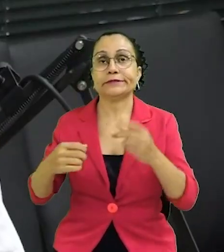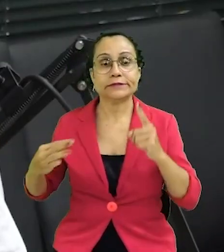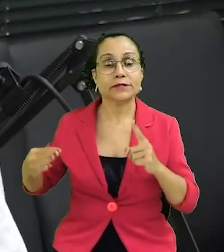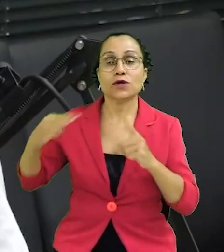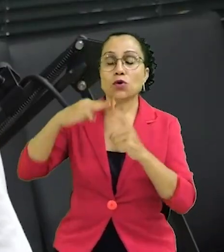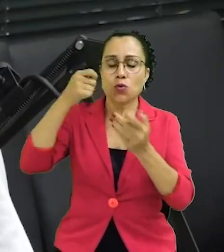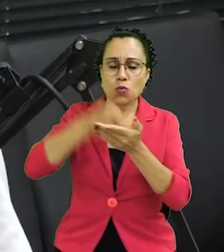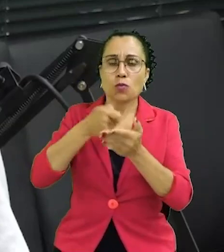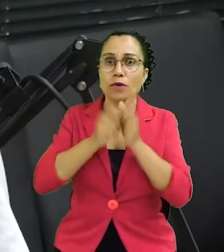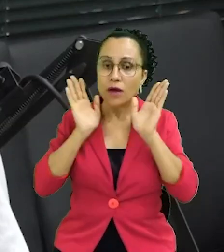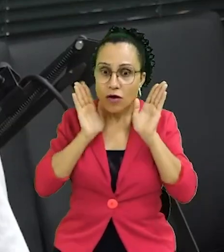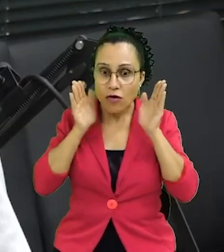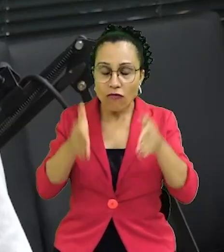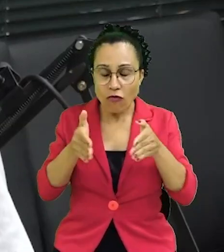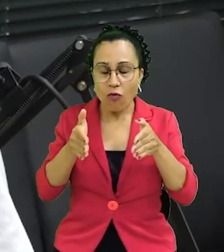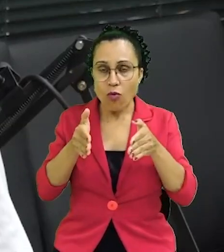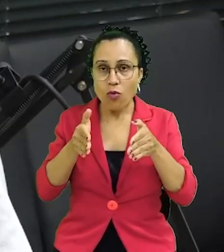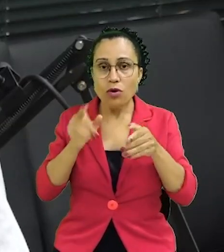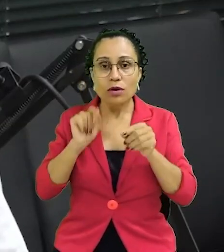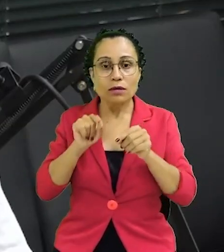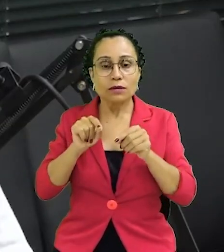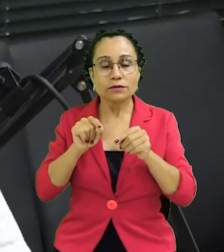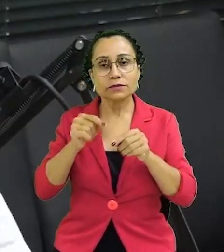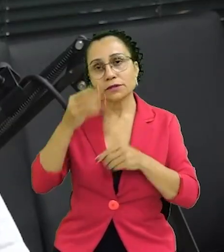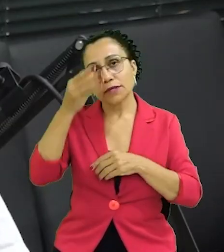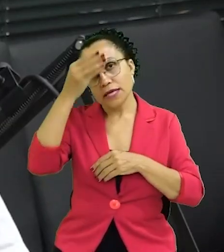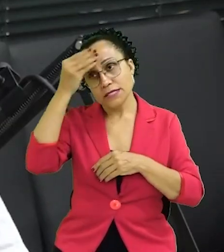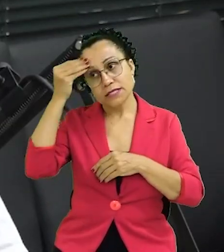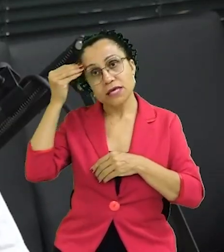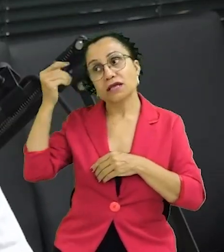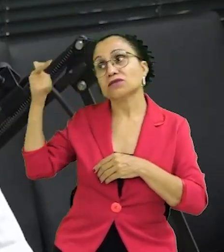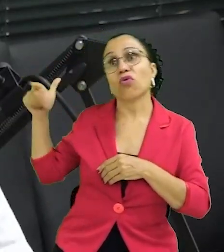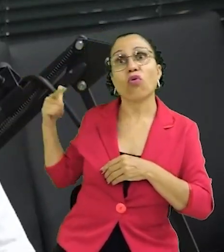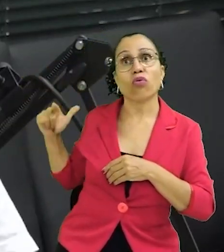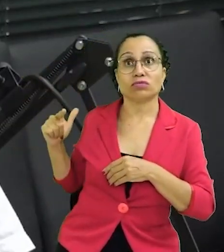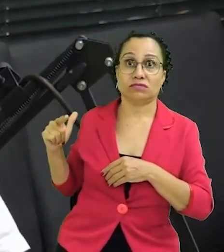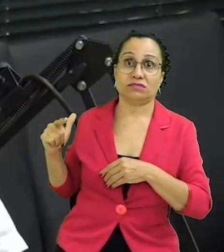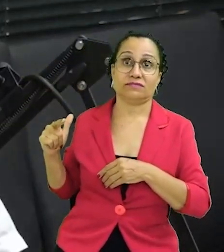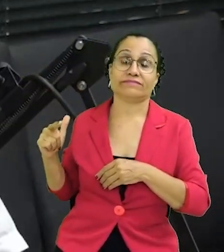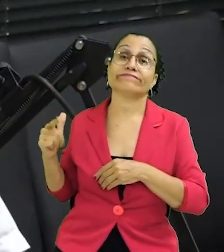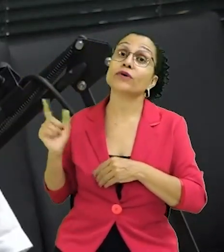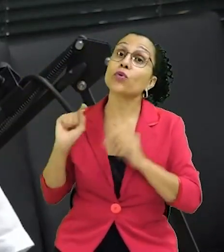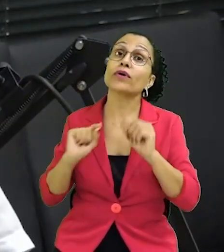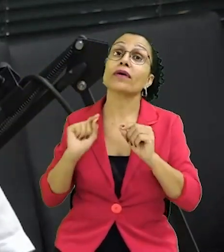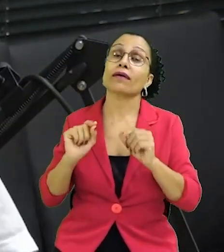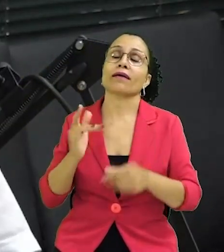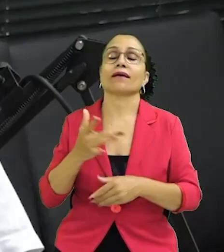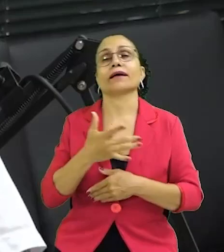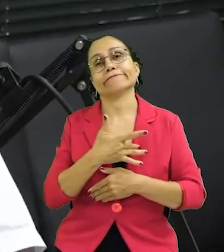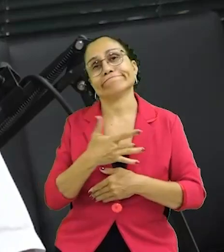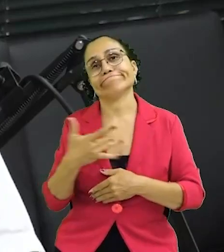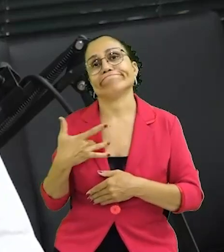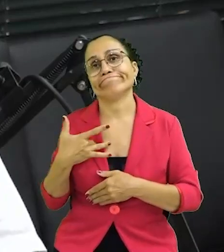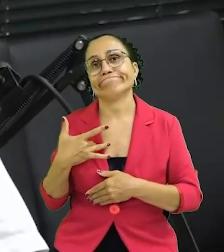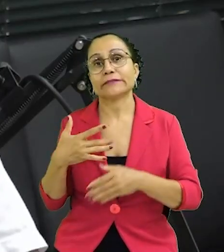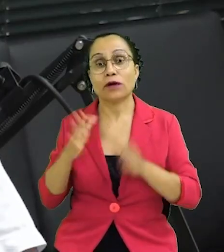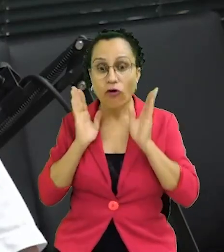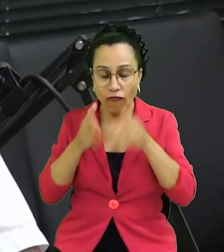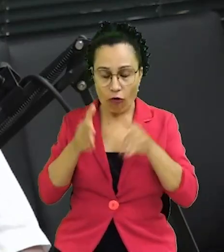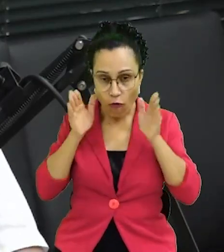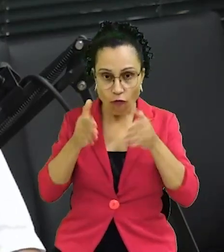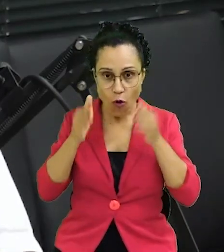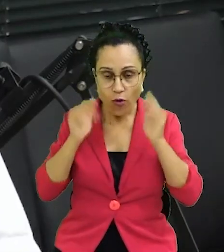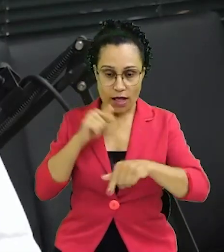tá tão focado naquilo que ele se esquece do resto, né? O resto seria a saúde. Então ele tá tão focado no